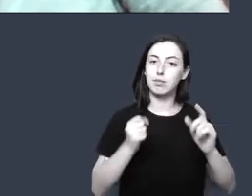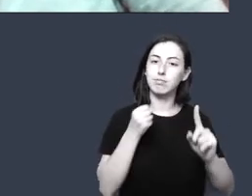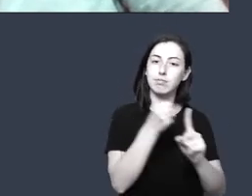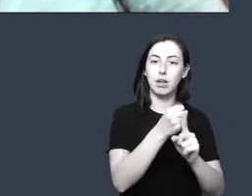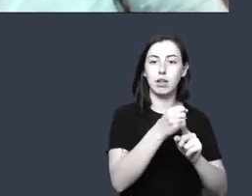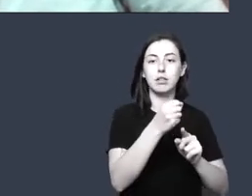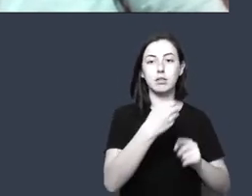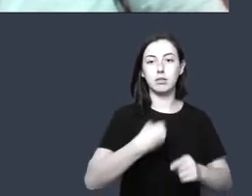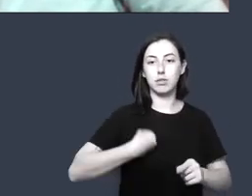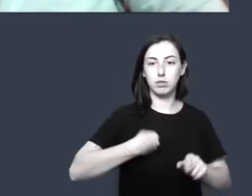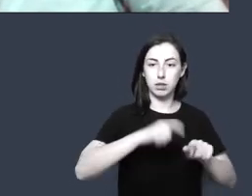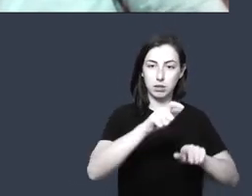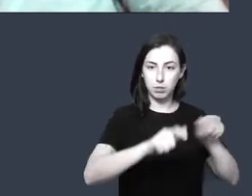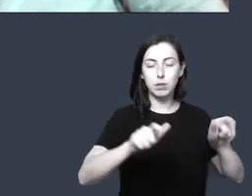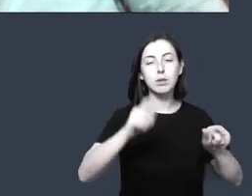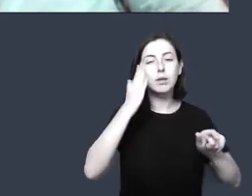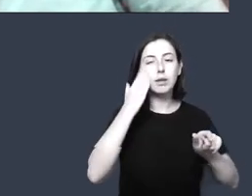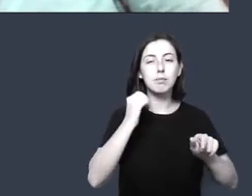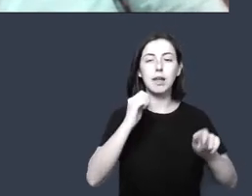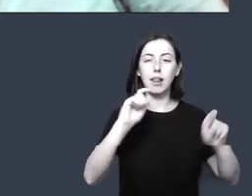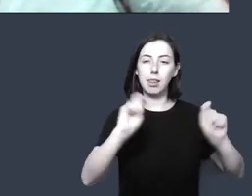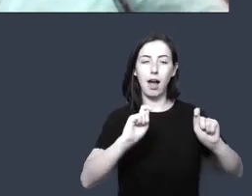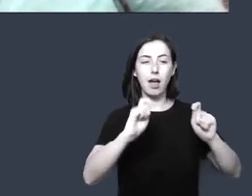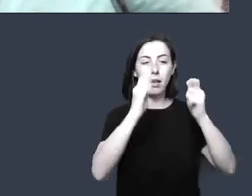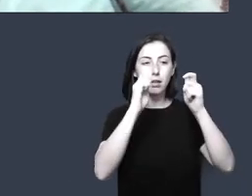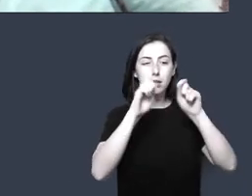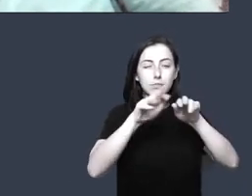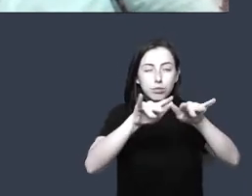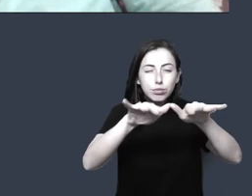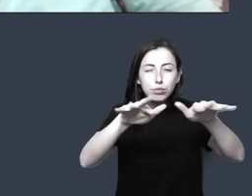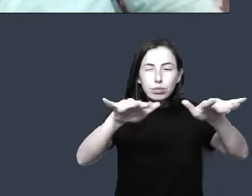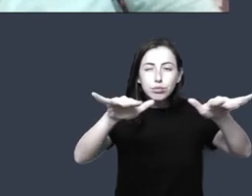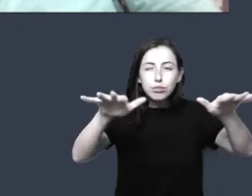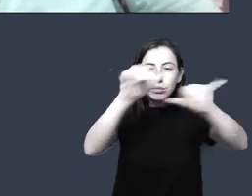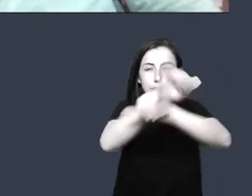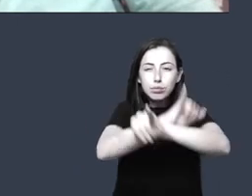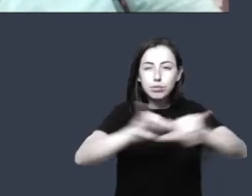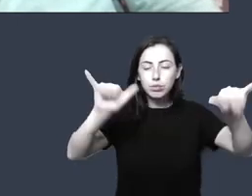eu ia conseguir atingir um grande número de pessoas. Então,